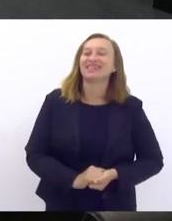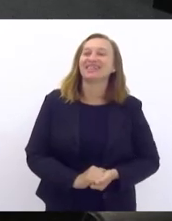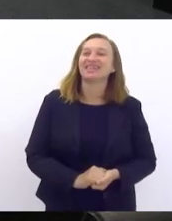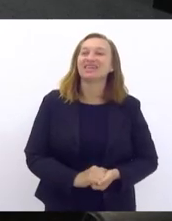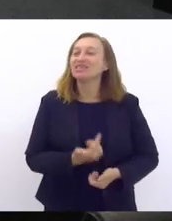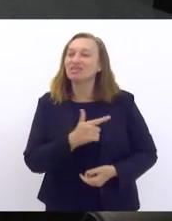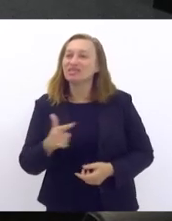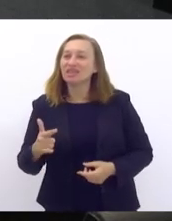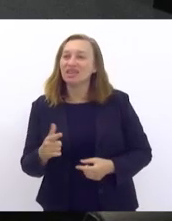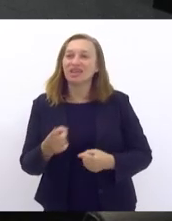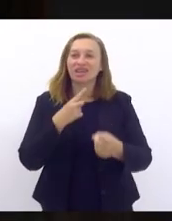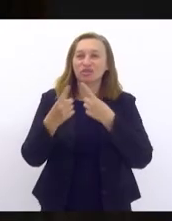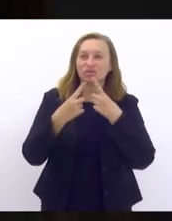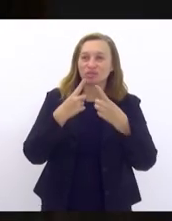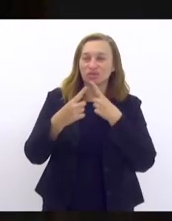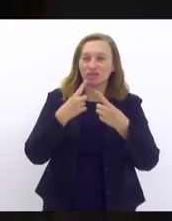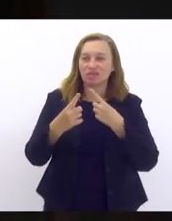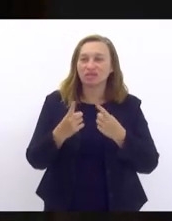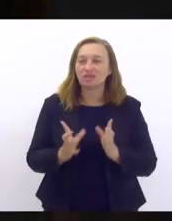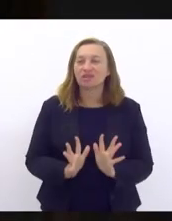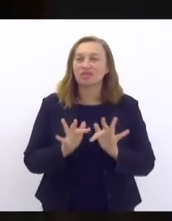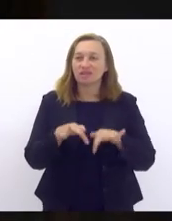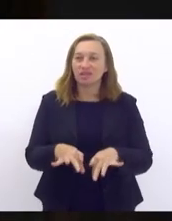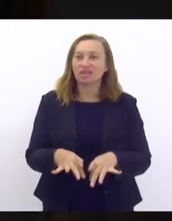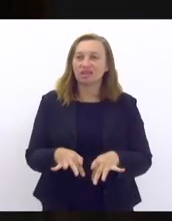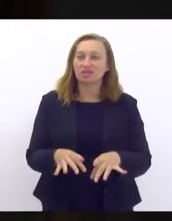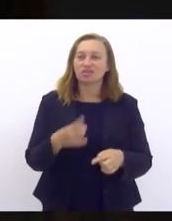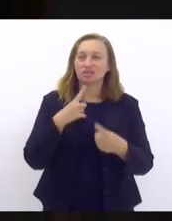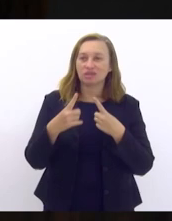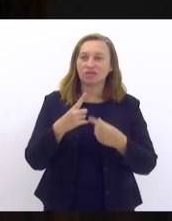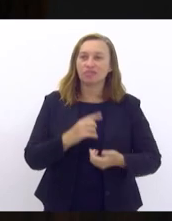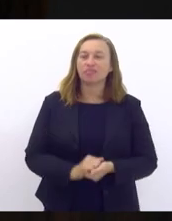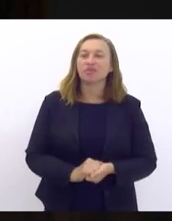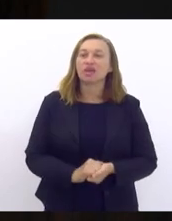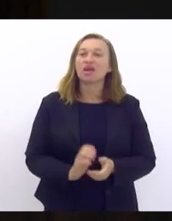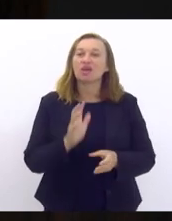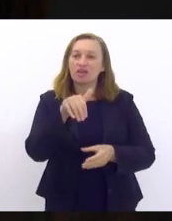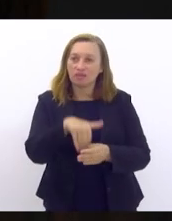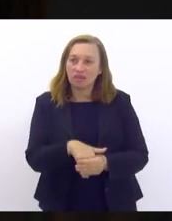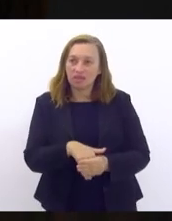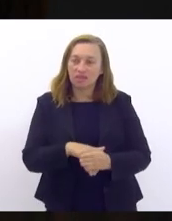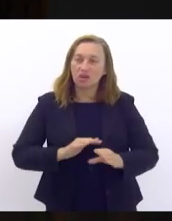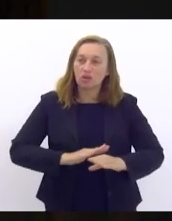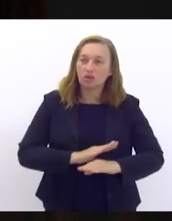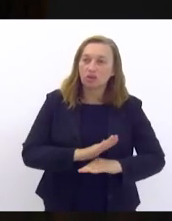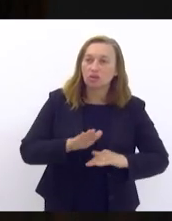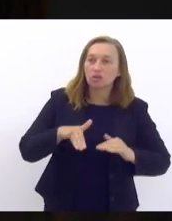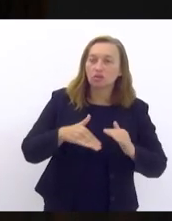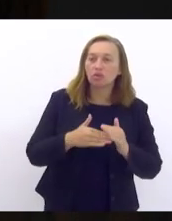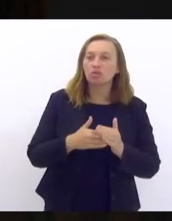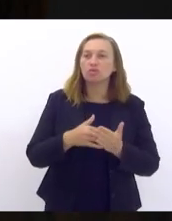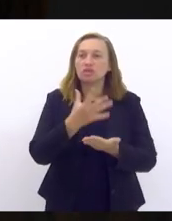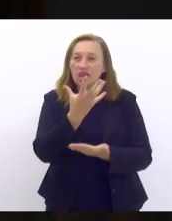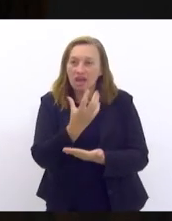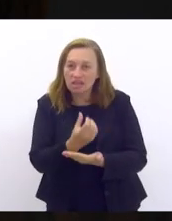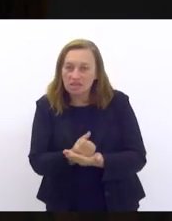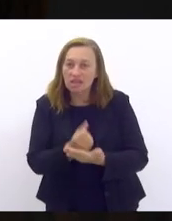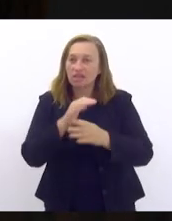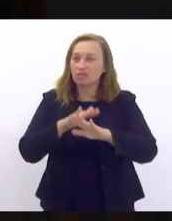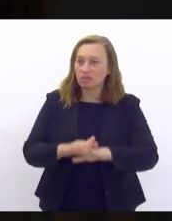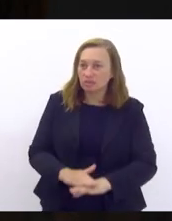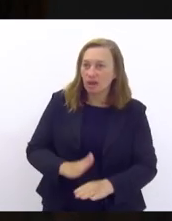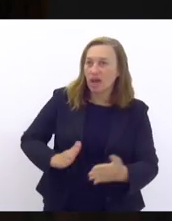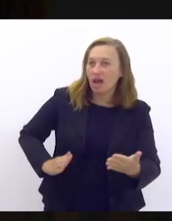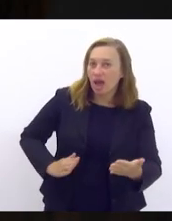Não havendo mais quem queira discutir, encerrada a discussão. Em votação. Os senhores que aprovam permaneçam